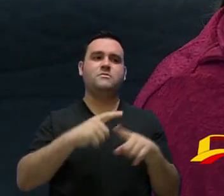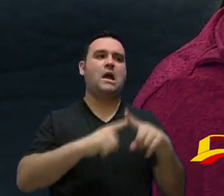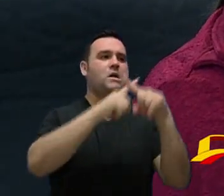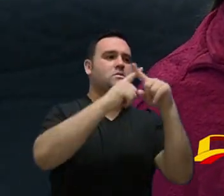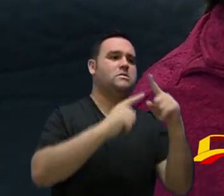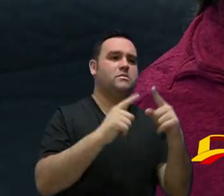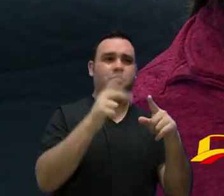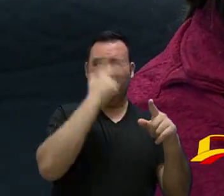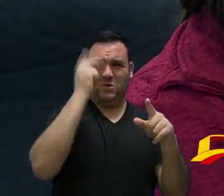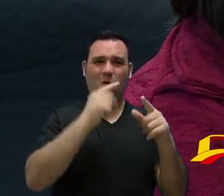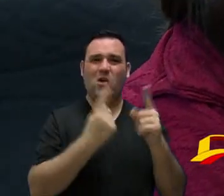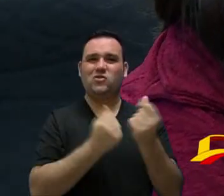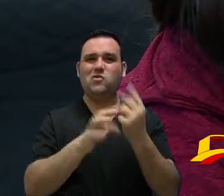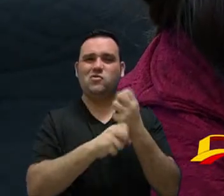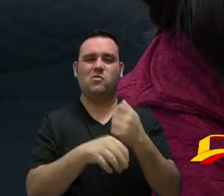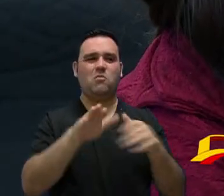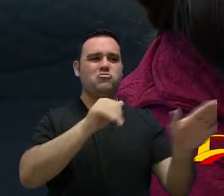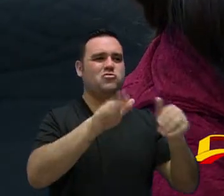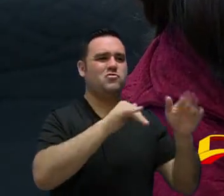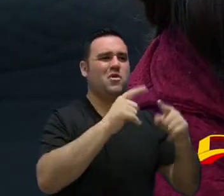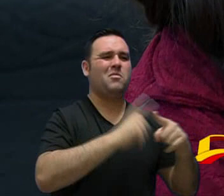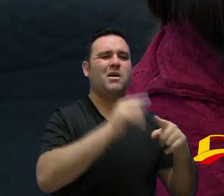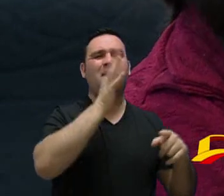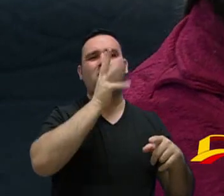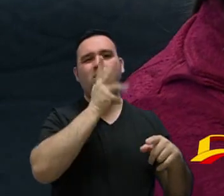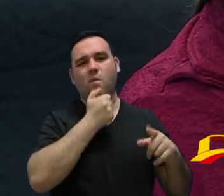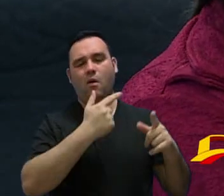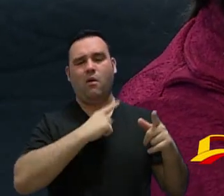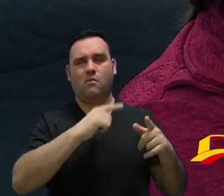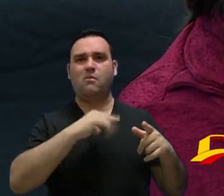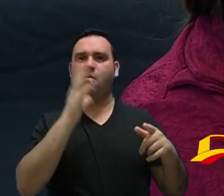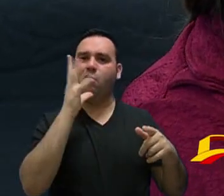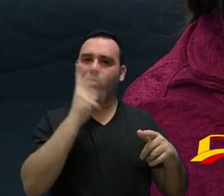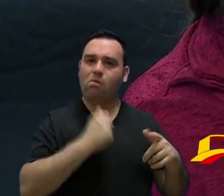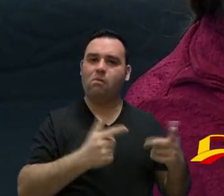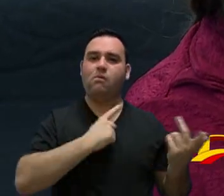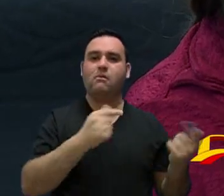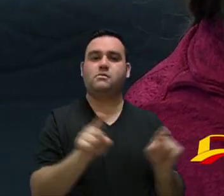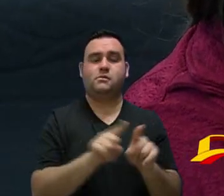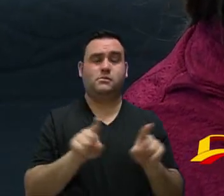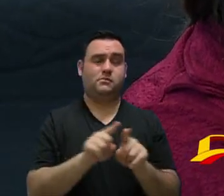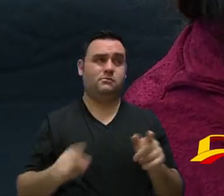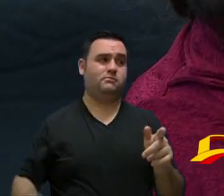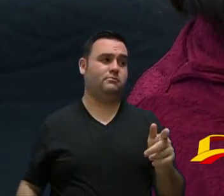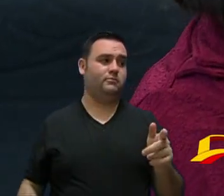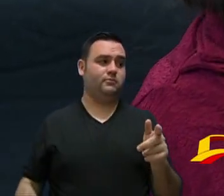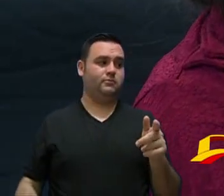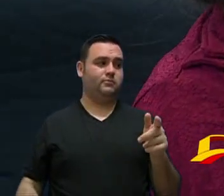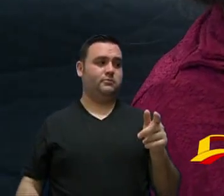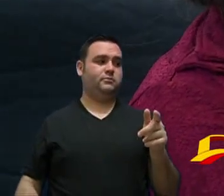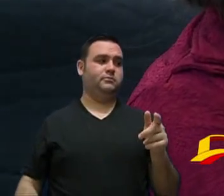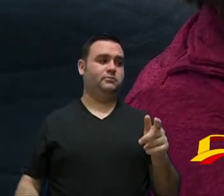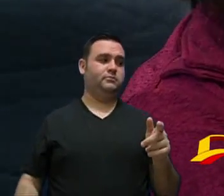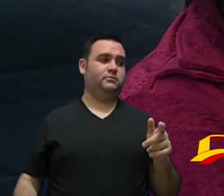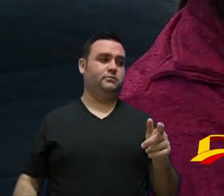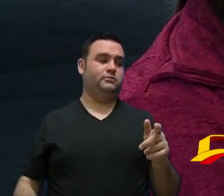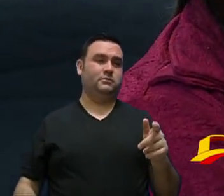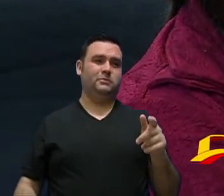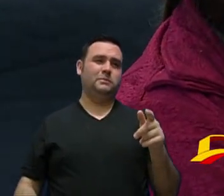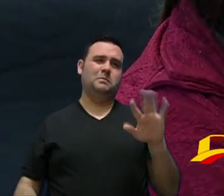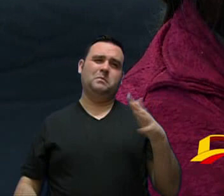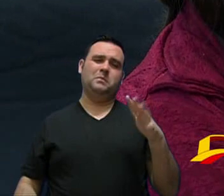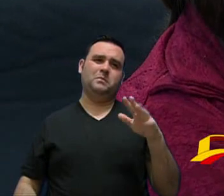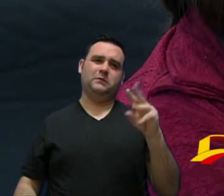um pregão vamos dizer assim que é uma licitação se já demora mais tempo eu tive três